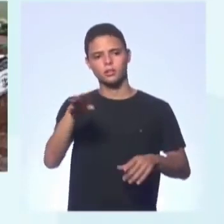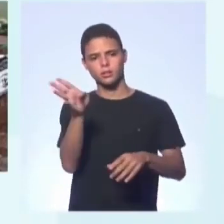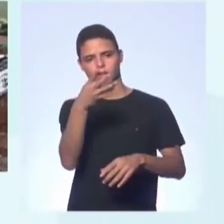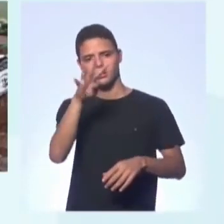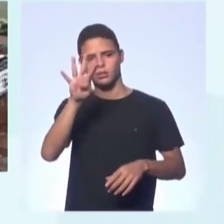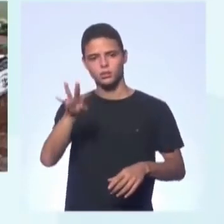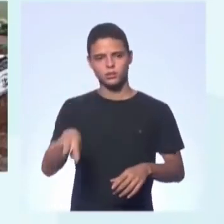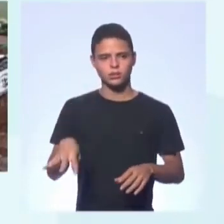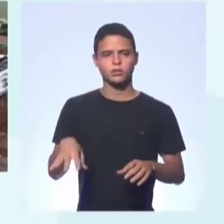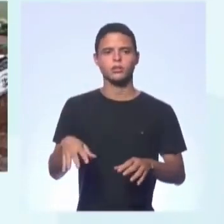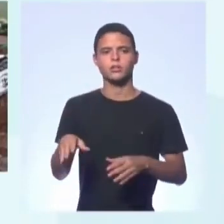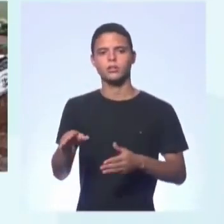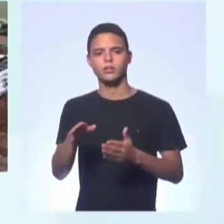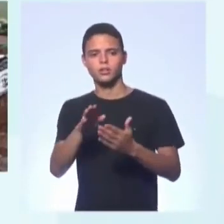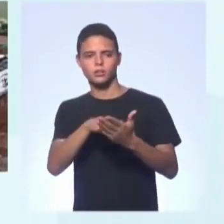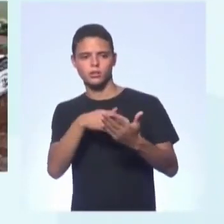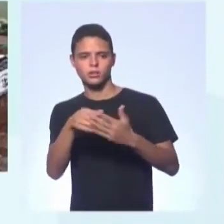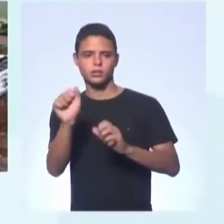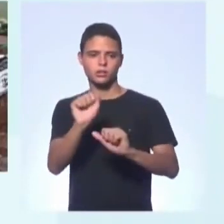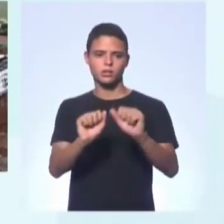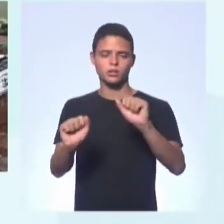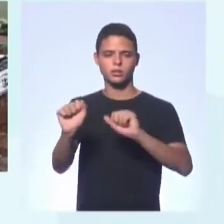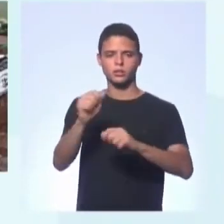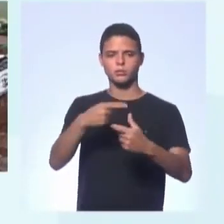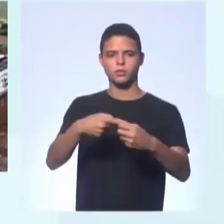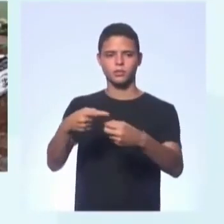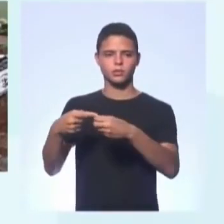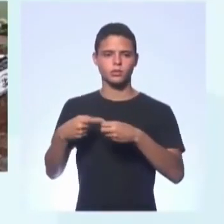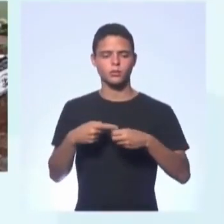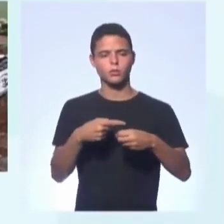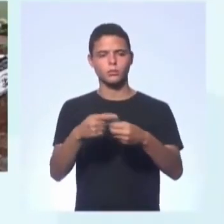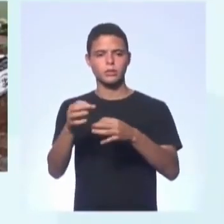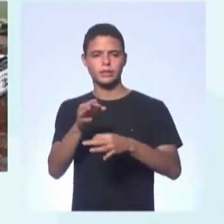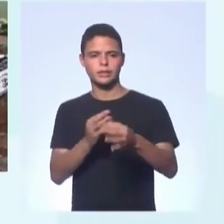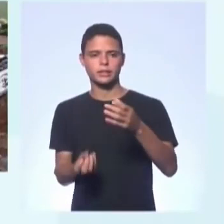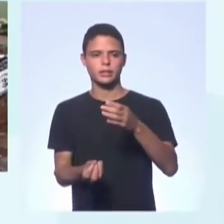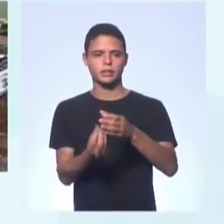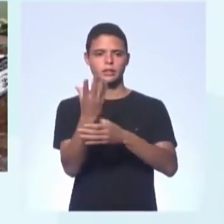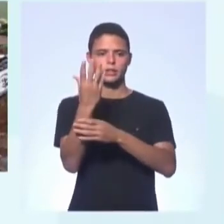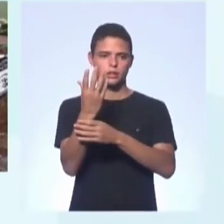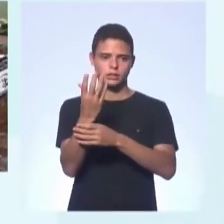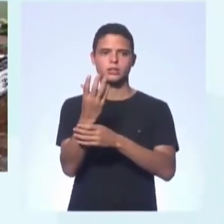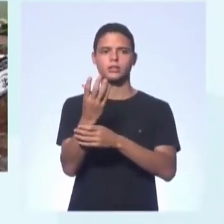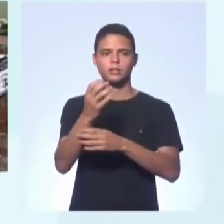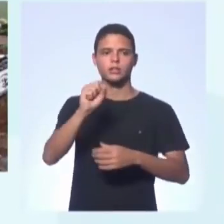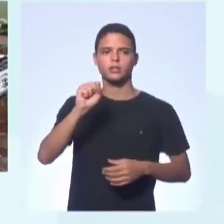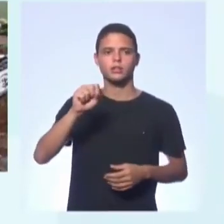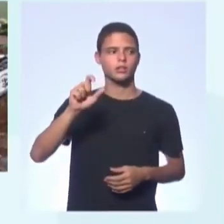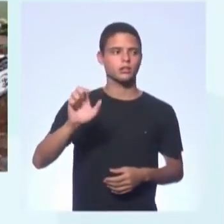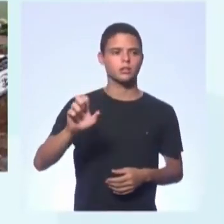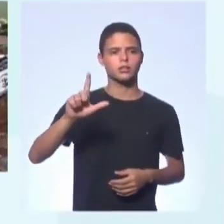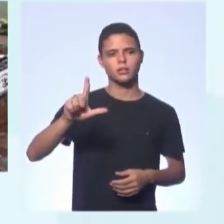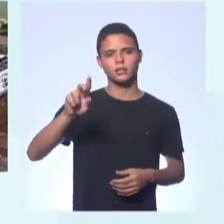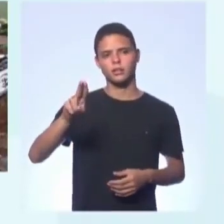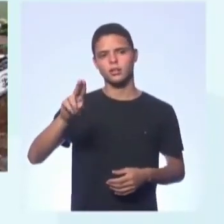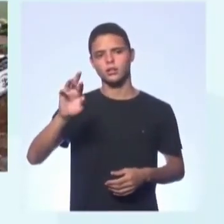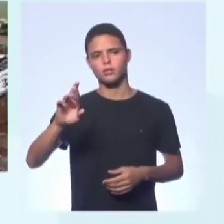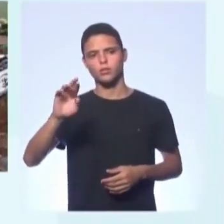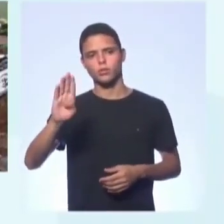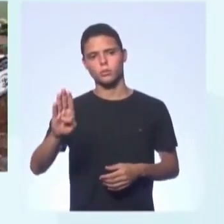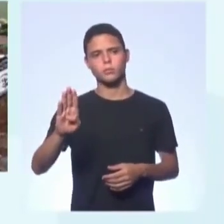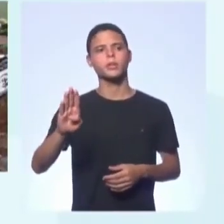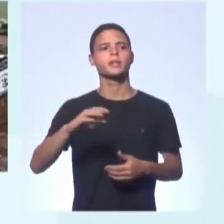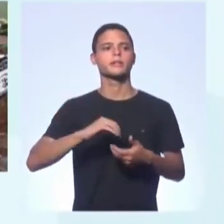da Limpeza Urbana, elaborado aí pelo Sindicato Nacional das Empresas de Limpeza Urbana, em parceria com a